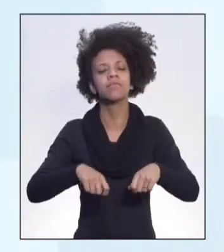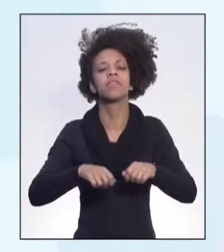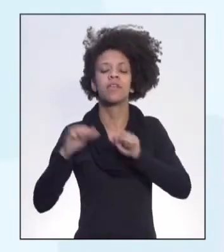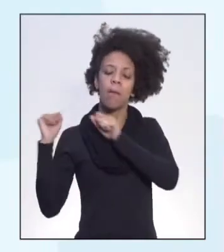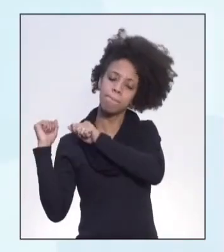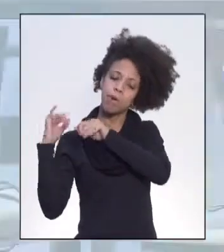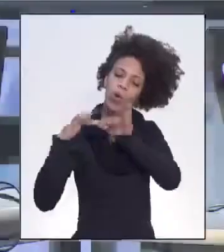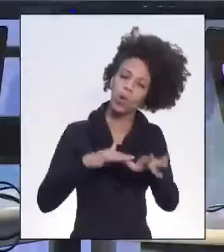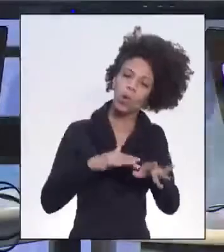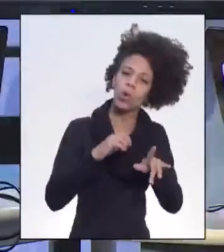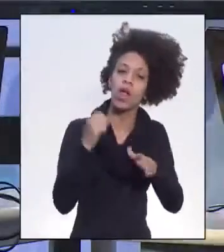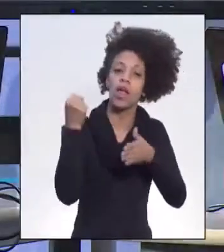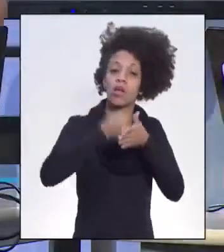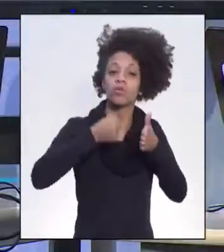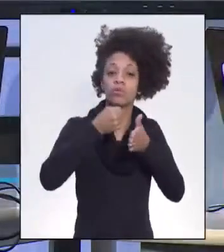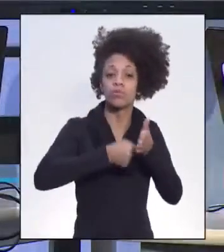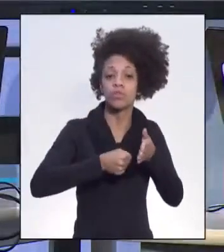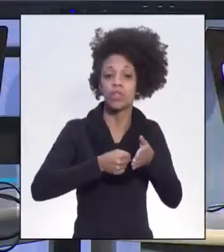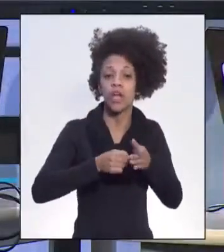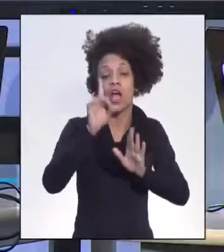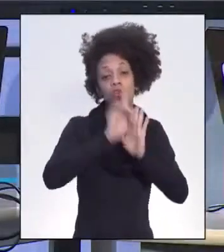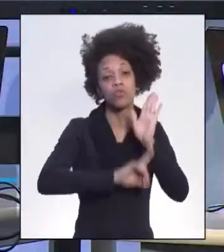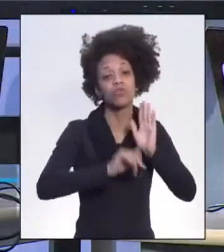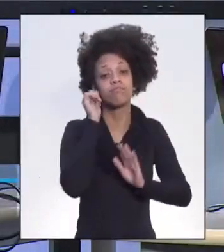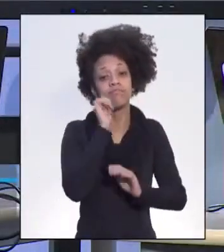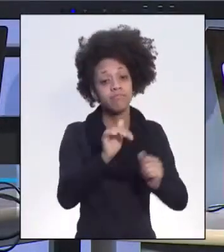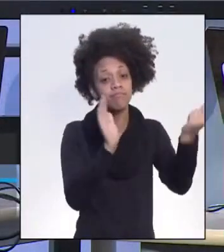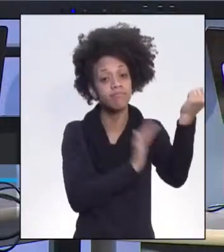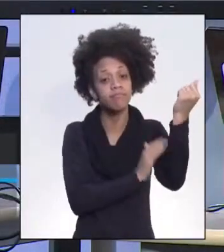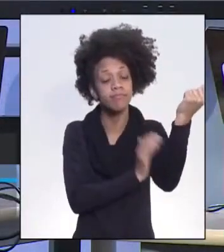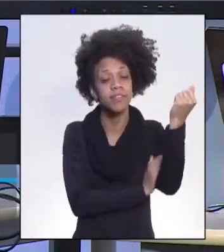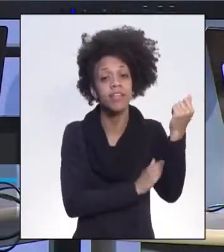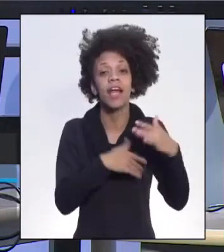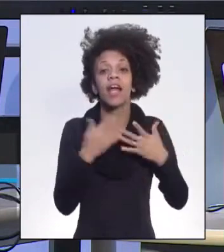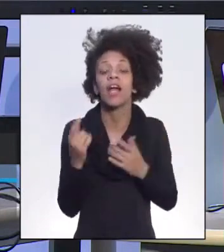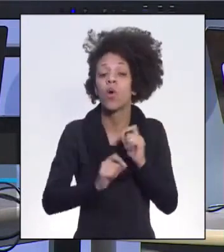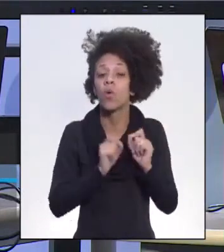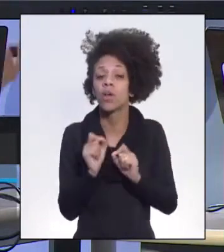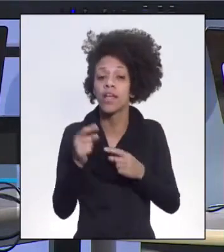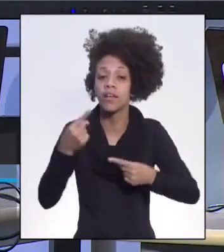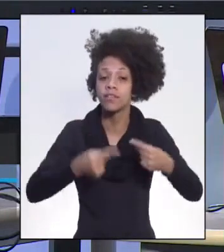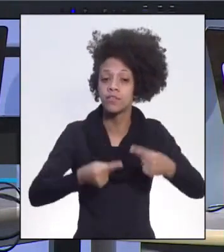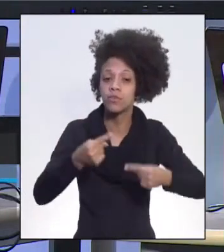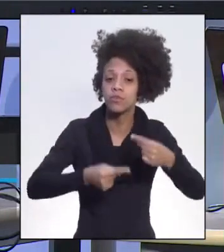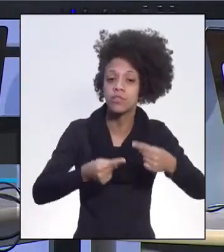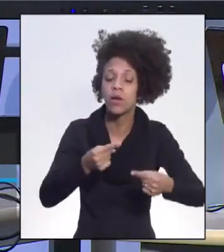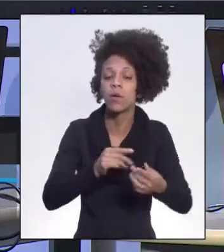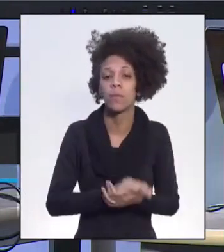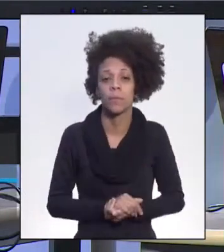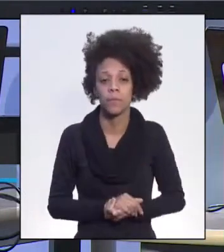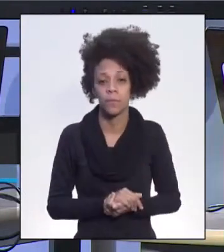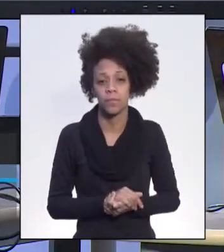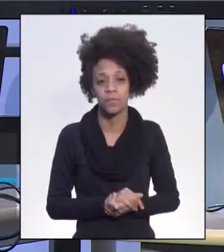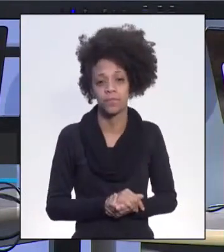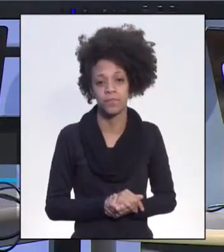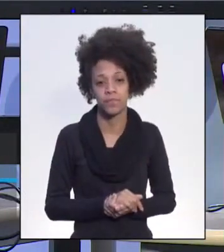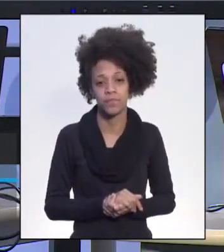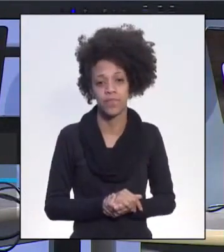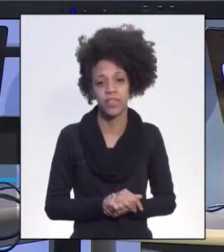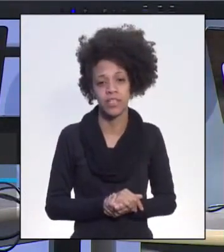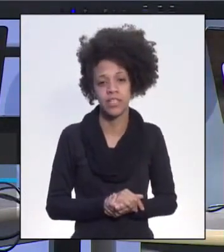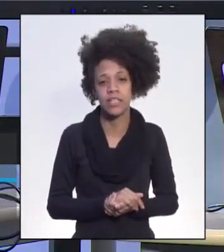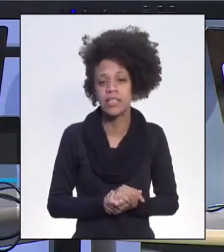E o movimento que luta pelos direitos das mulheres é um movimento feminista. Que essa discussão se